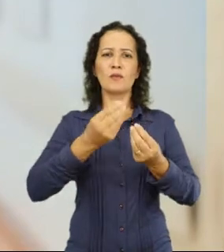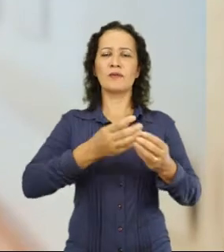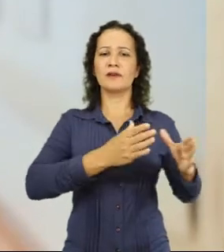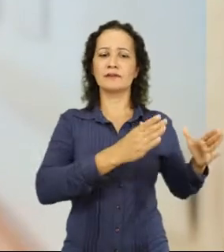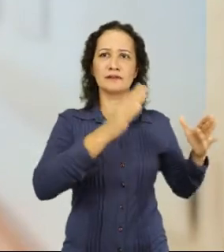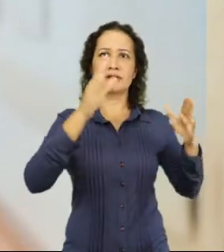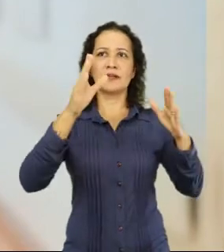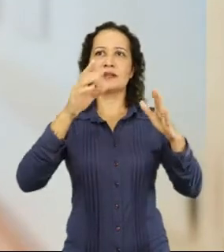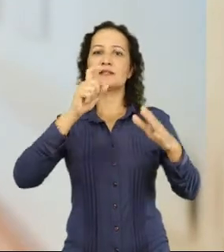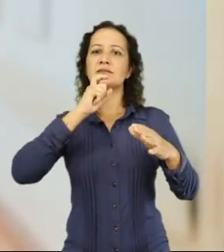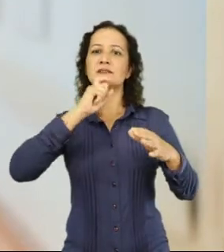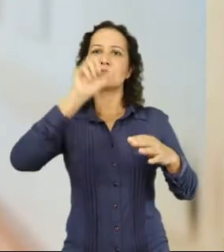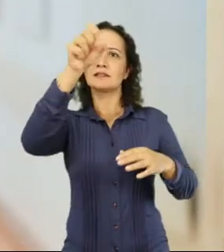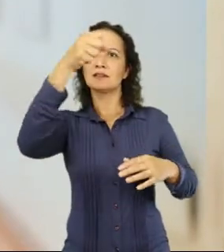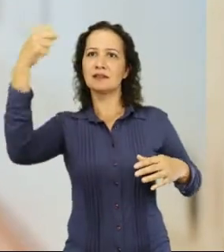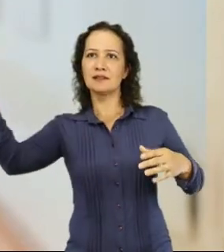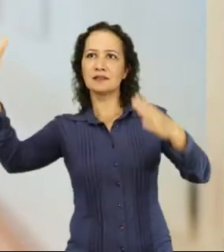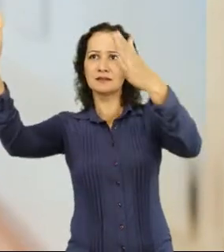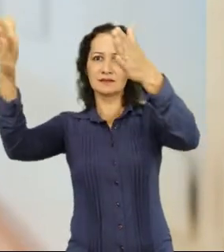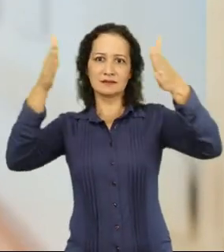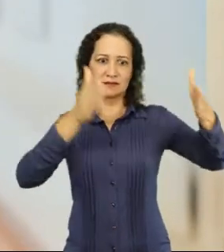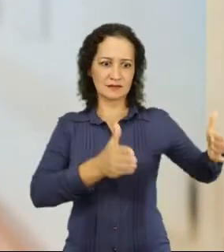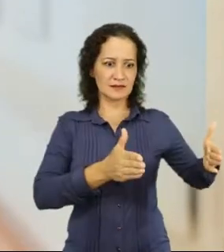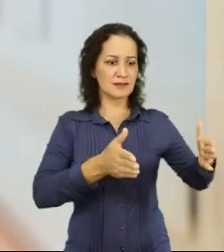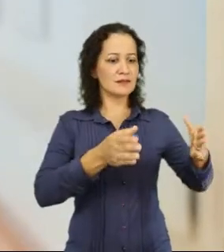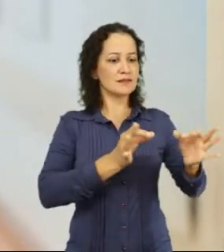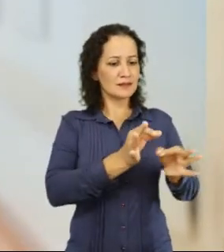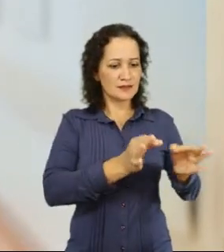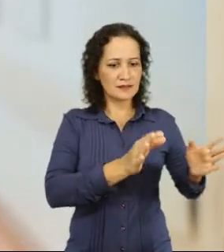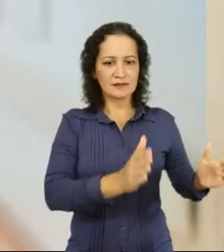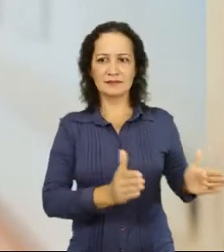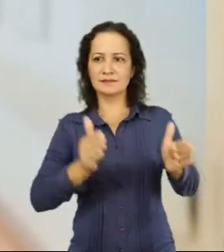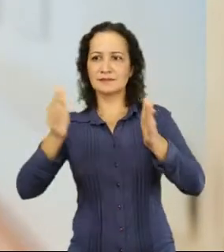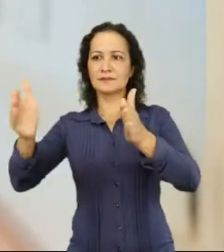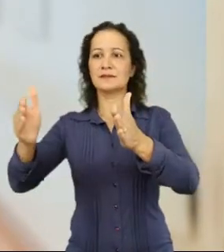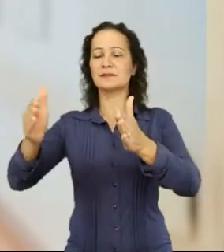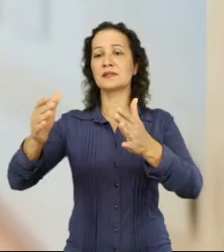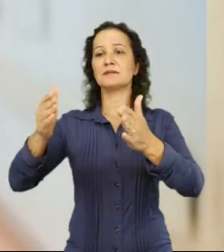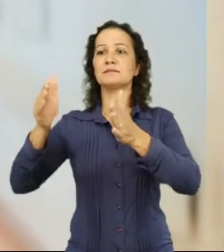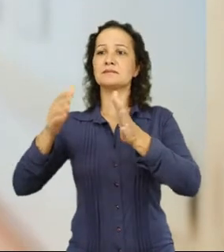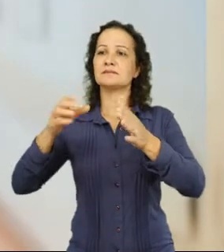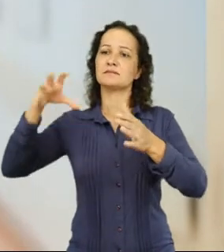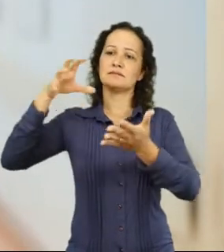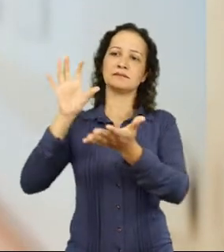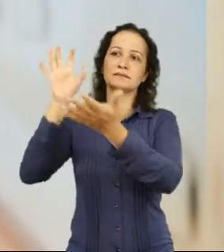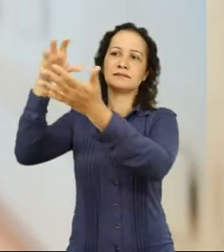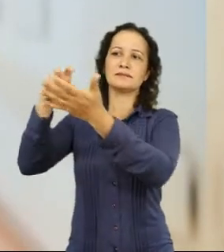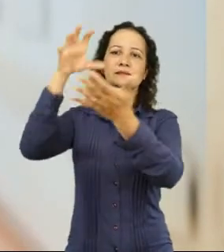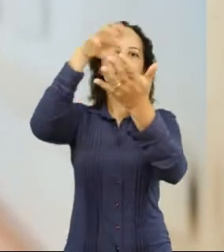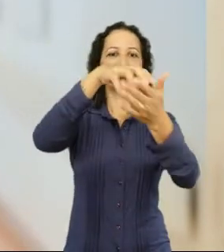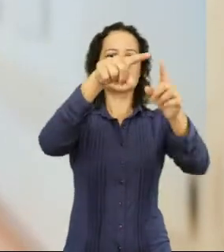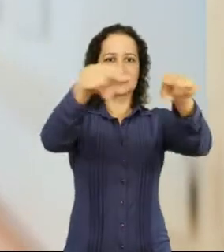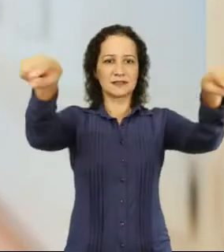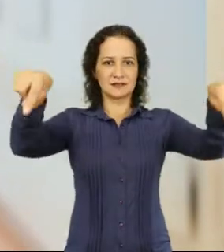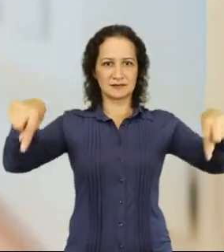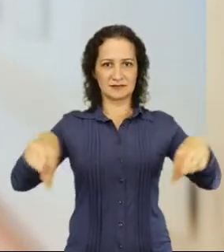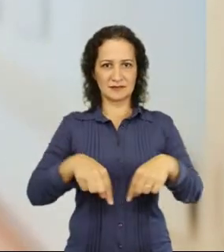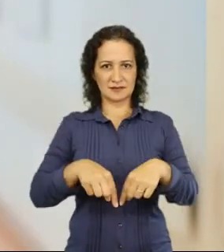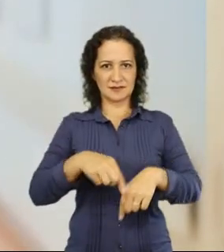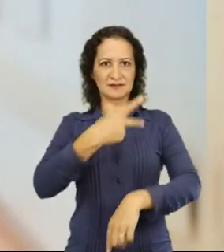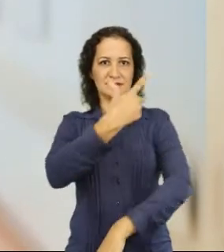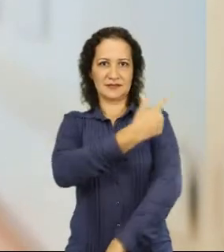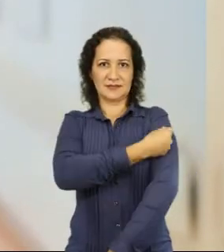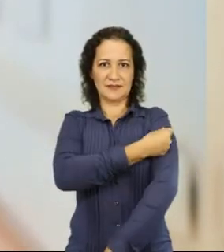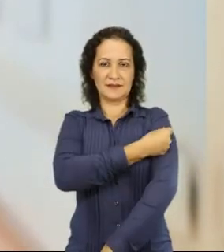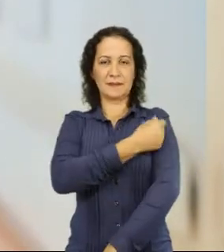que sai da câmara fria até chegar à sala de vacina. E é importante que conhecemos esse conteúdo, pois você poderá